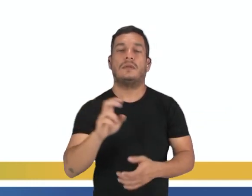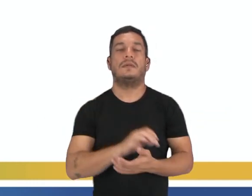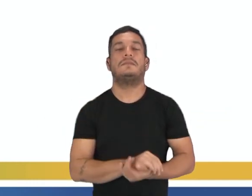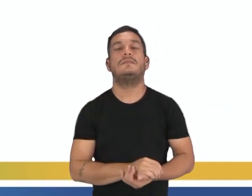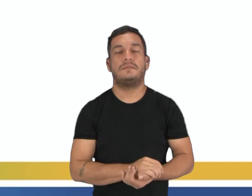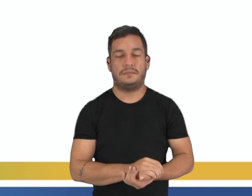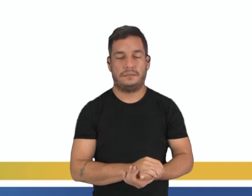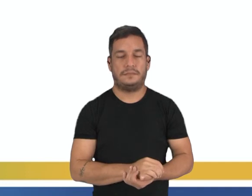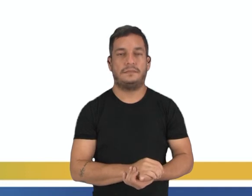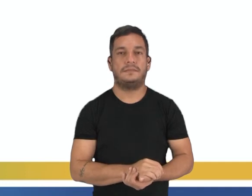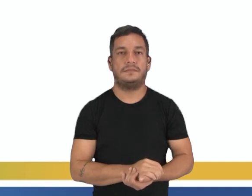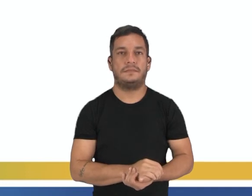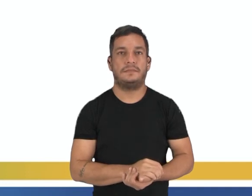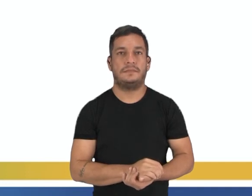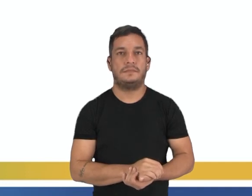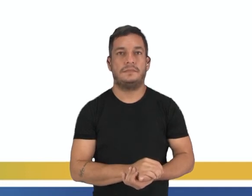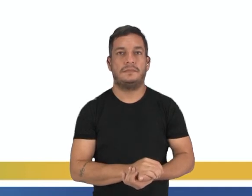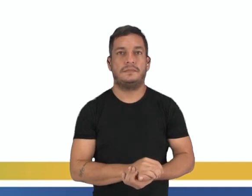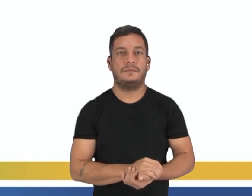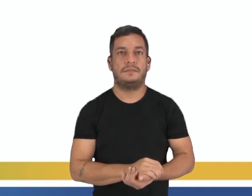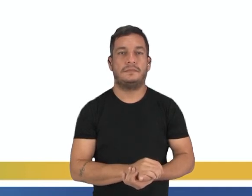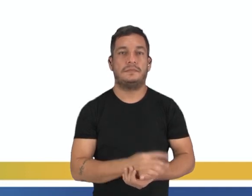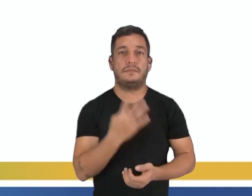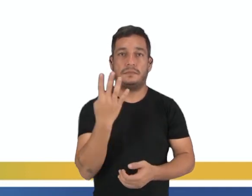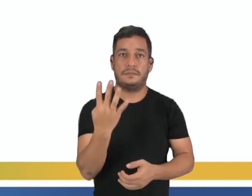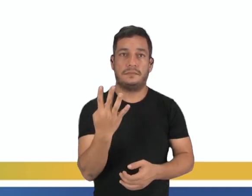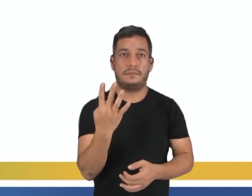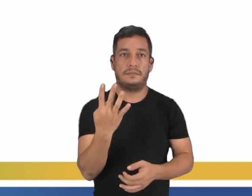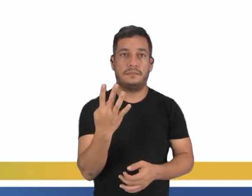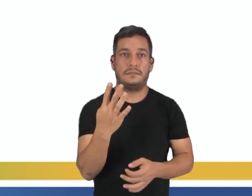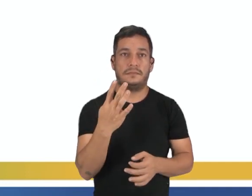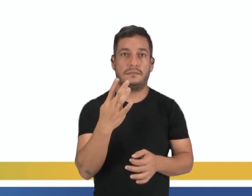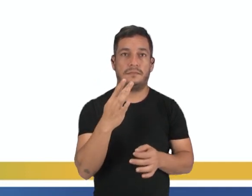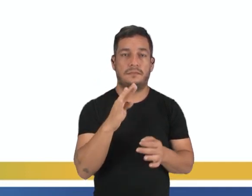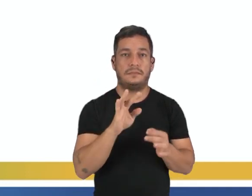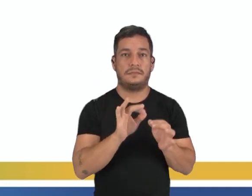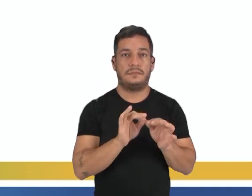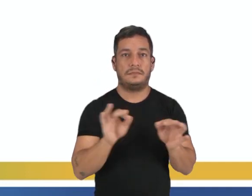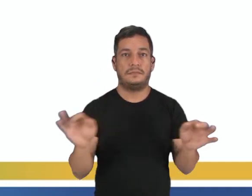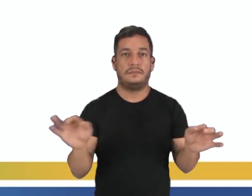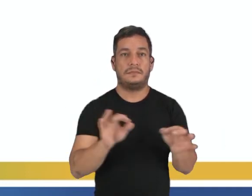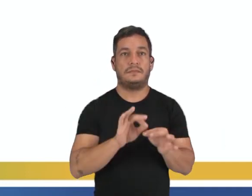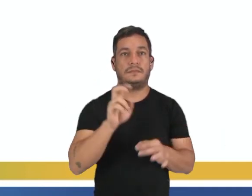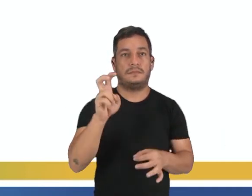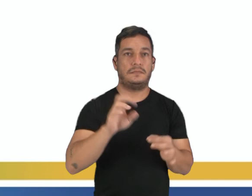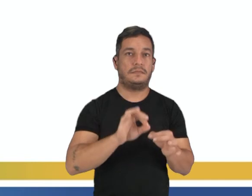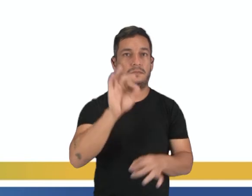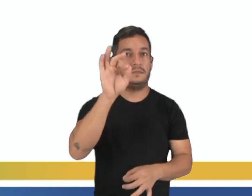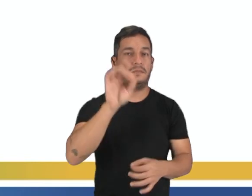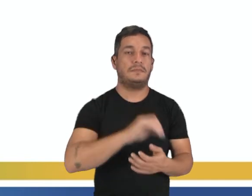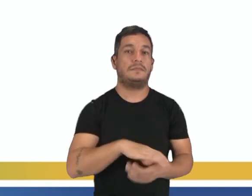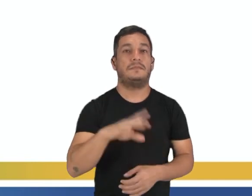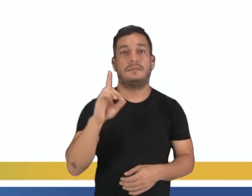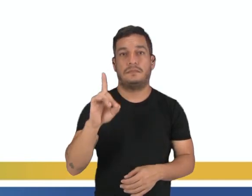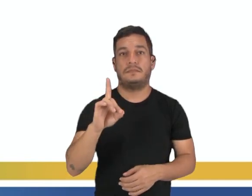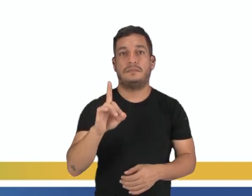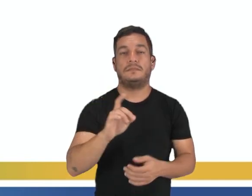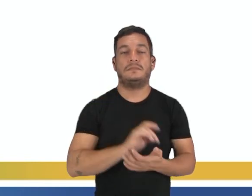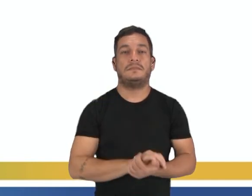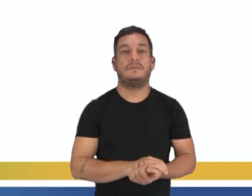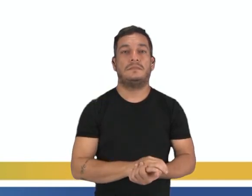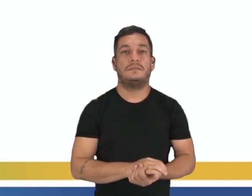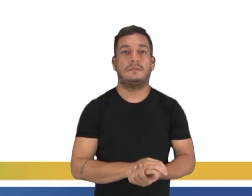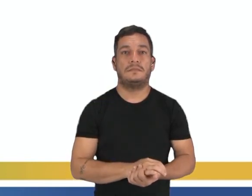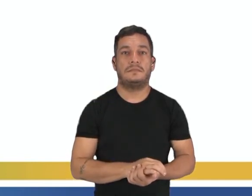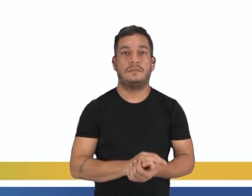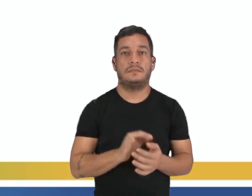4, 5, ok? 4 na horizontal, 5 na vertical. E o vértice D, ele está